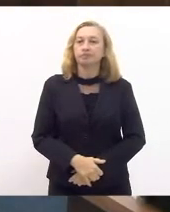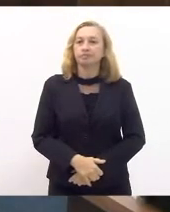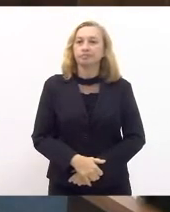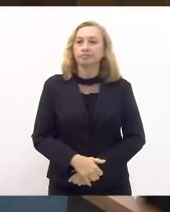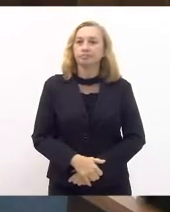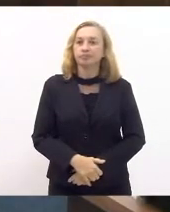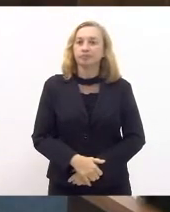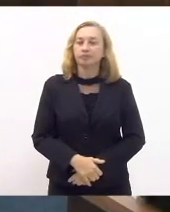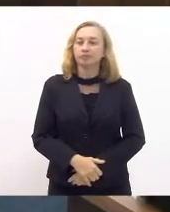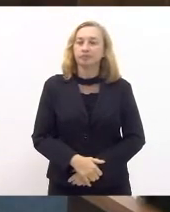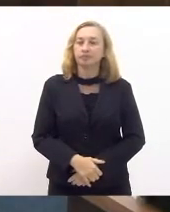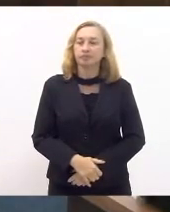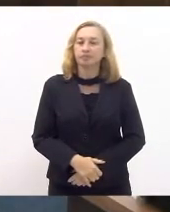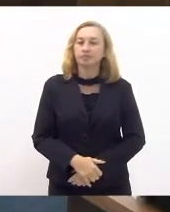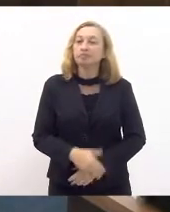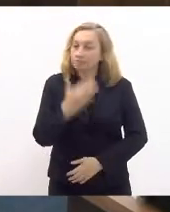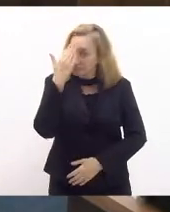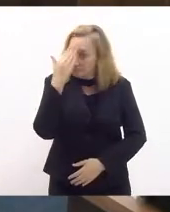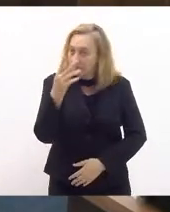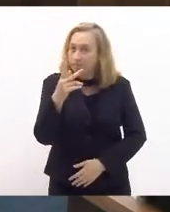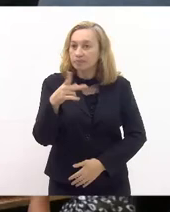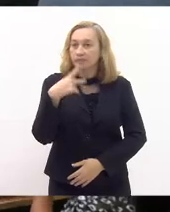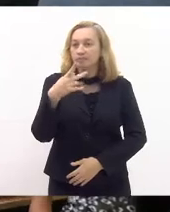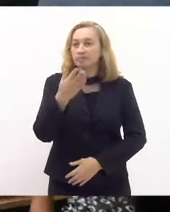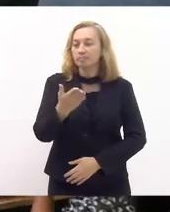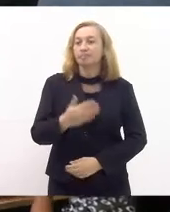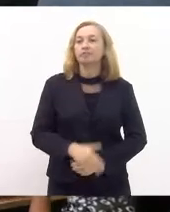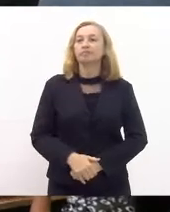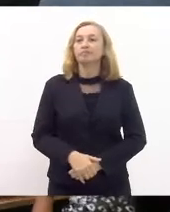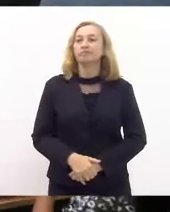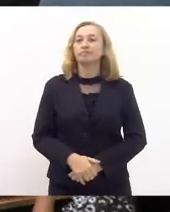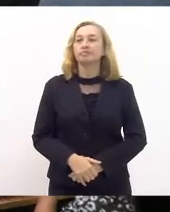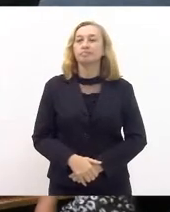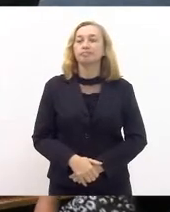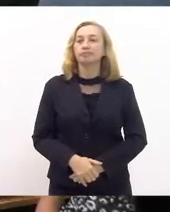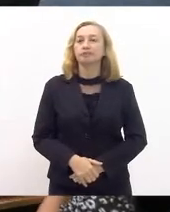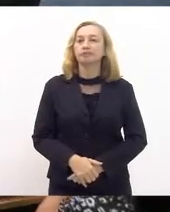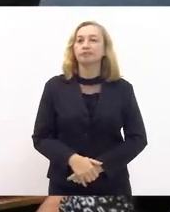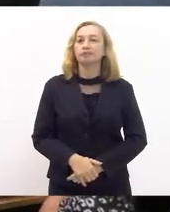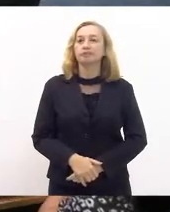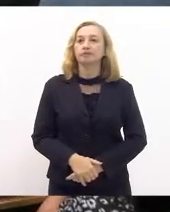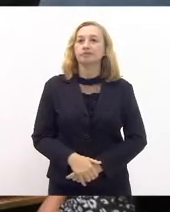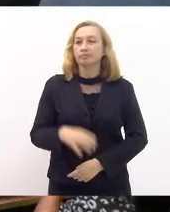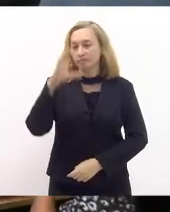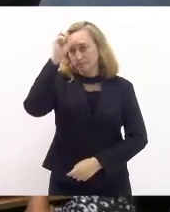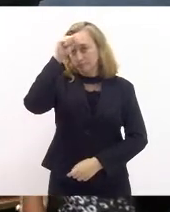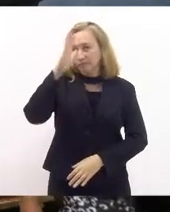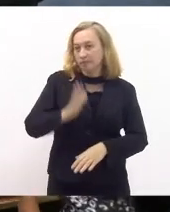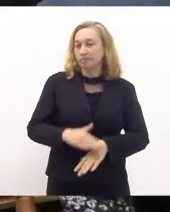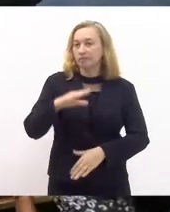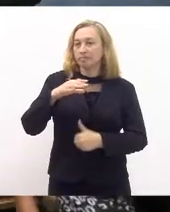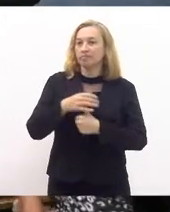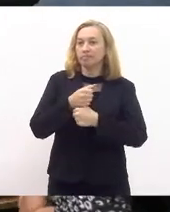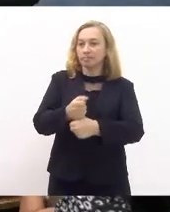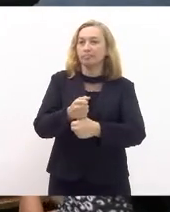Reitor, obrigado pelas palavras. E um discurso maravilhoso. Eu tenho que aprender mais com o reitor, porque o político gosta de falar.